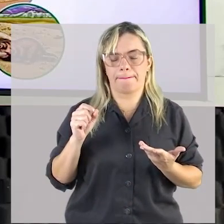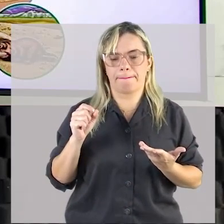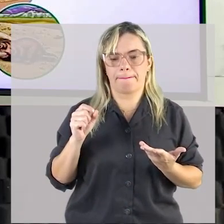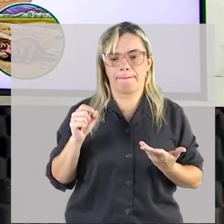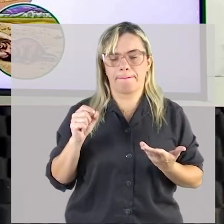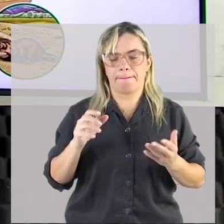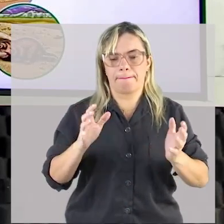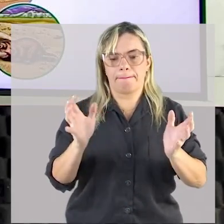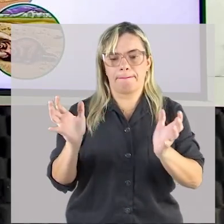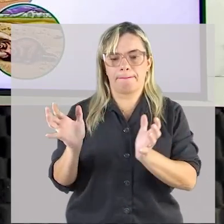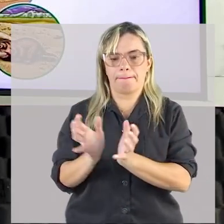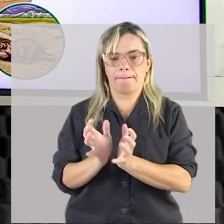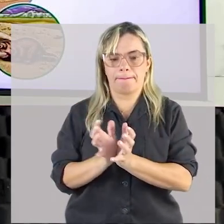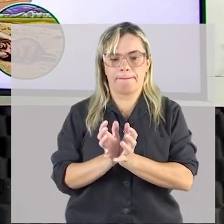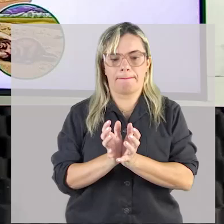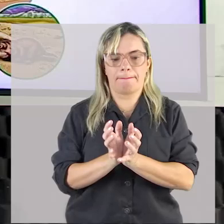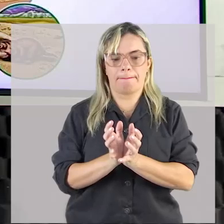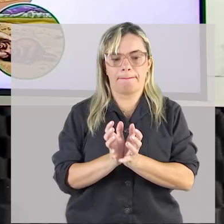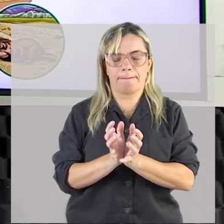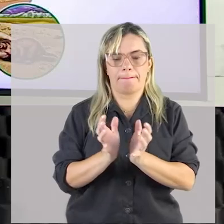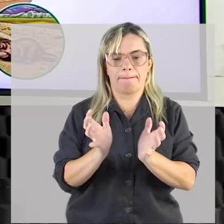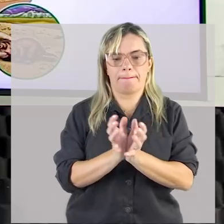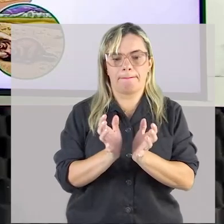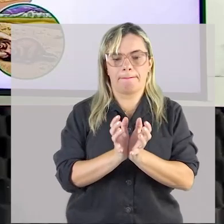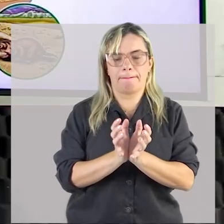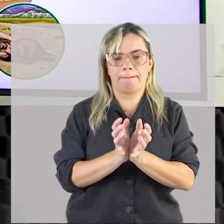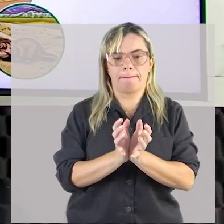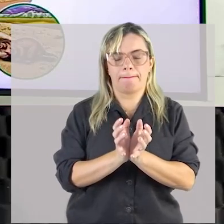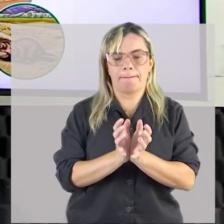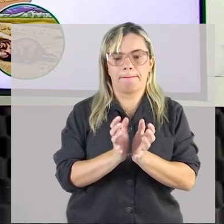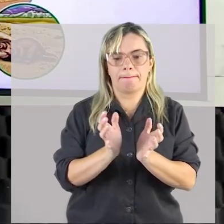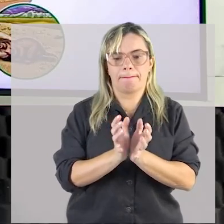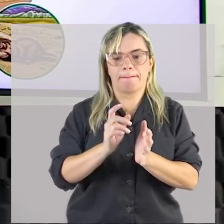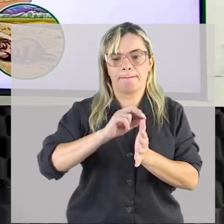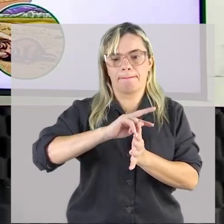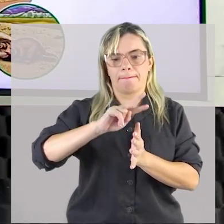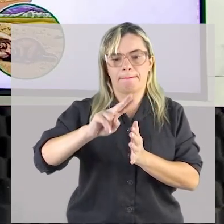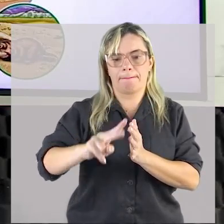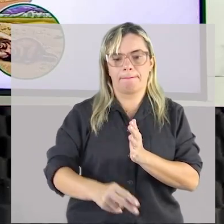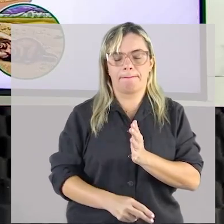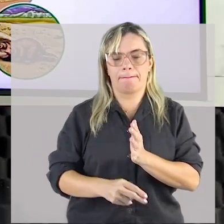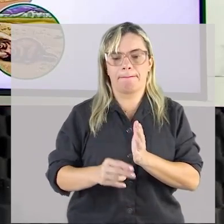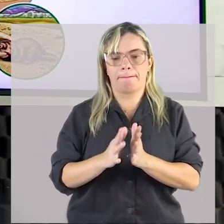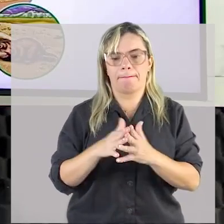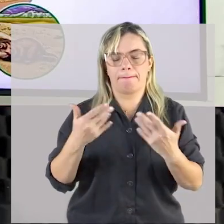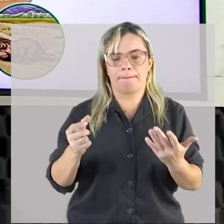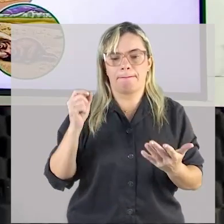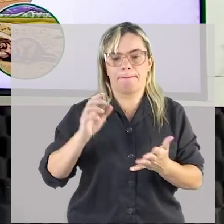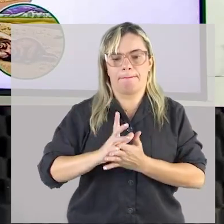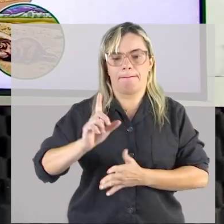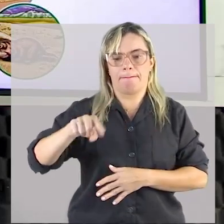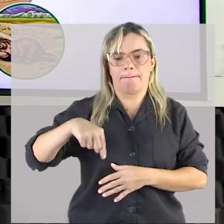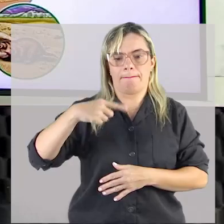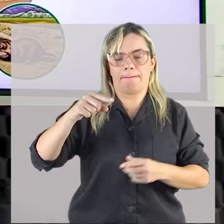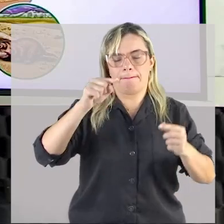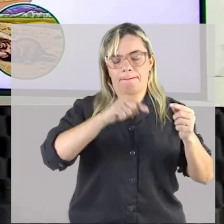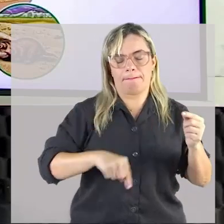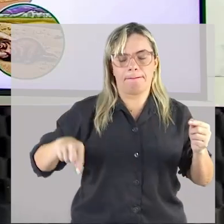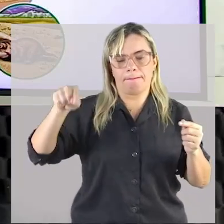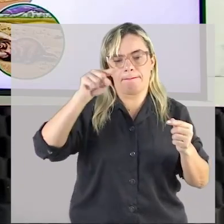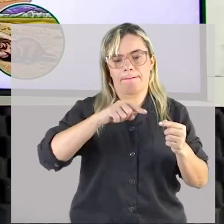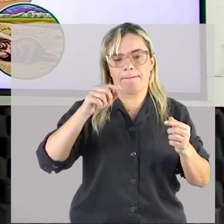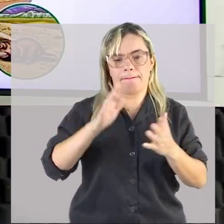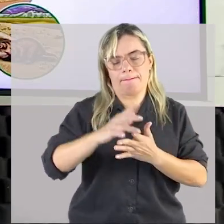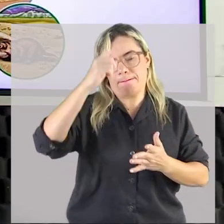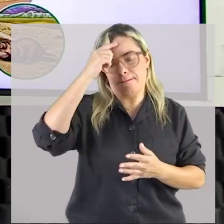um conjunto, né? Já tem ali um grupo, né, dessa espécie. Na